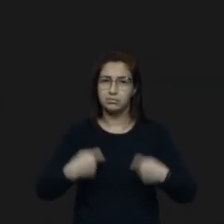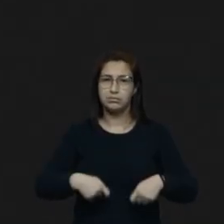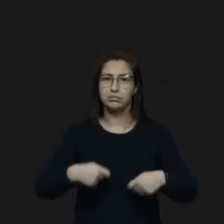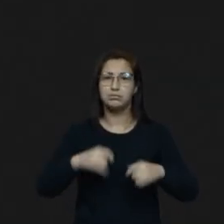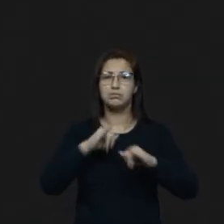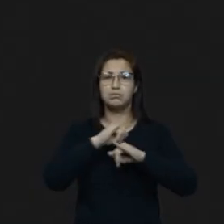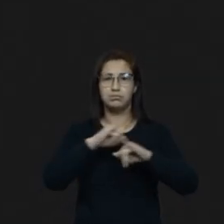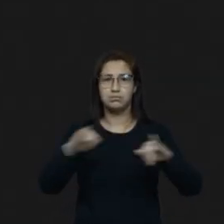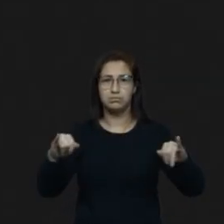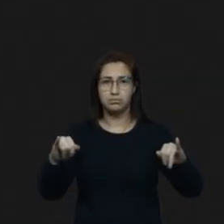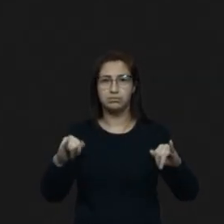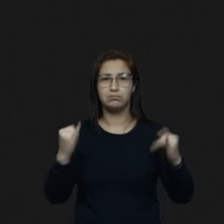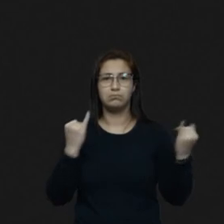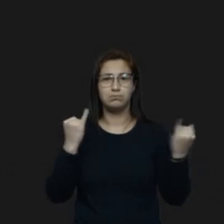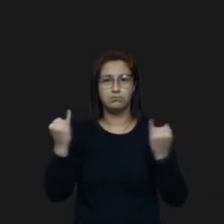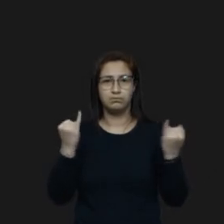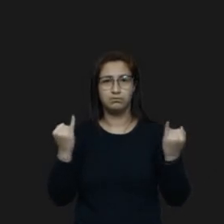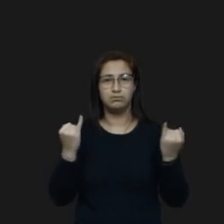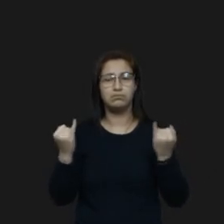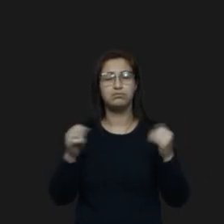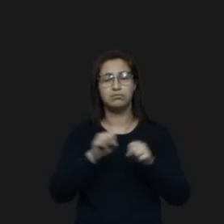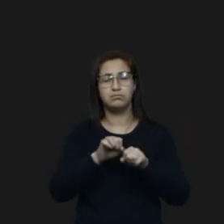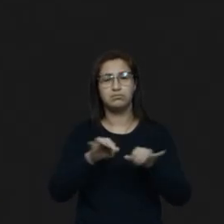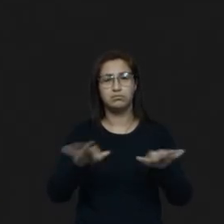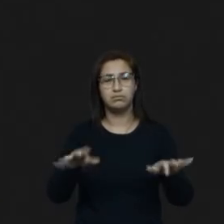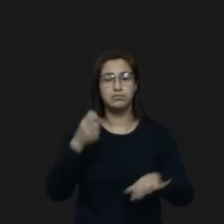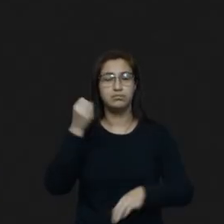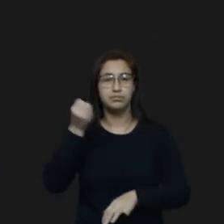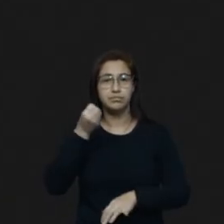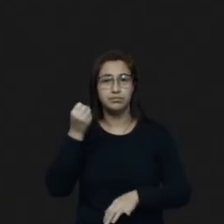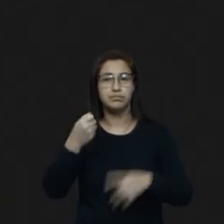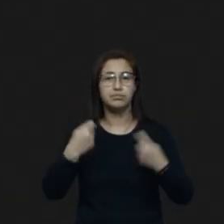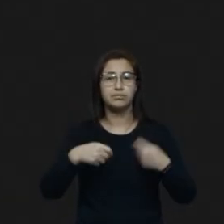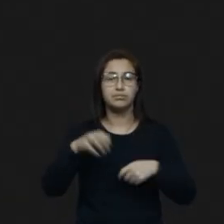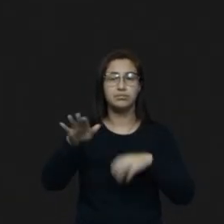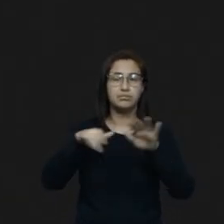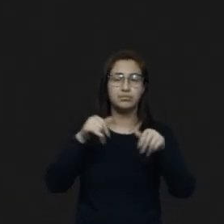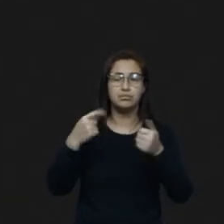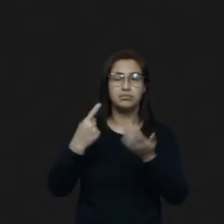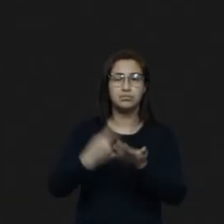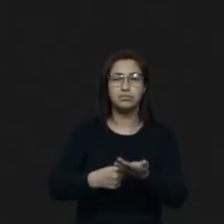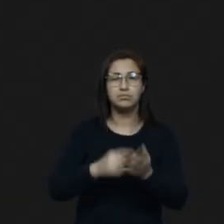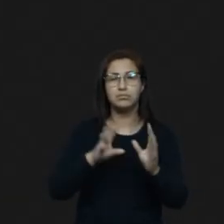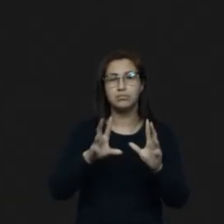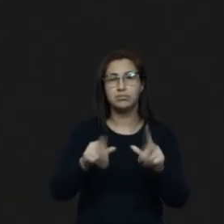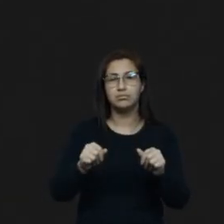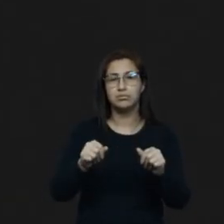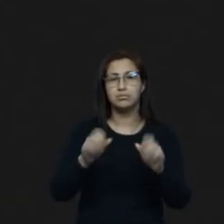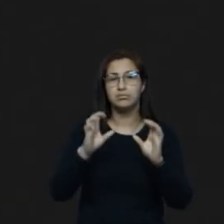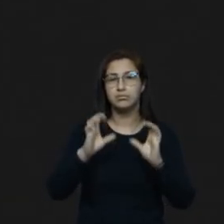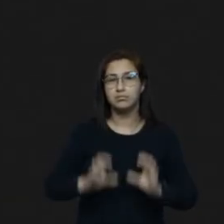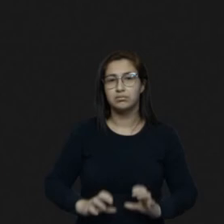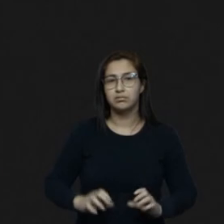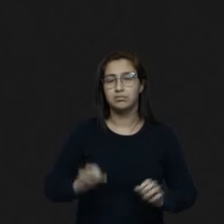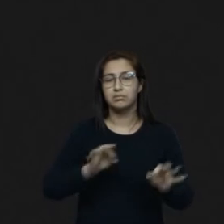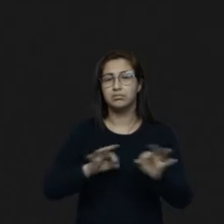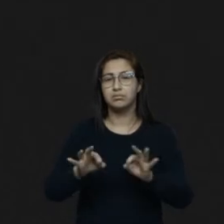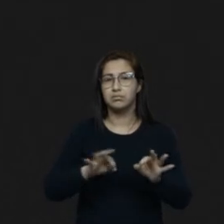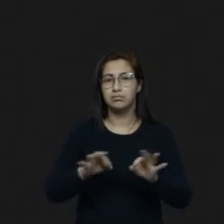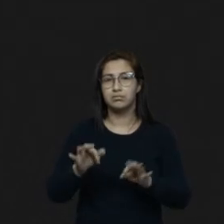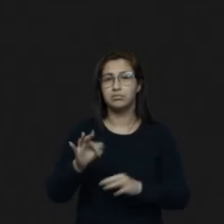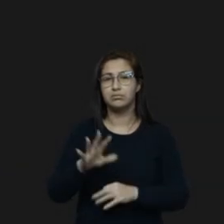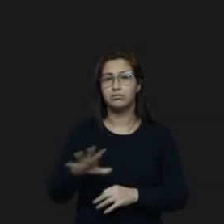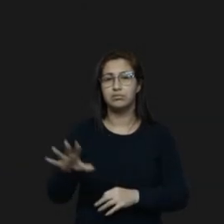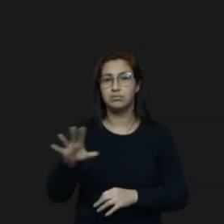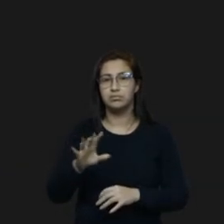importante que os senadores sejam mobilizados por toda a sociedade civil organizada, pelas federações,